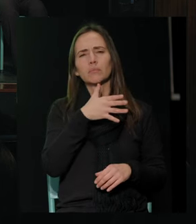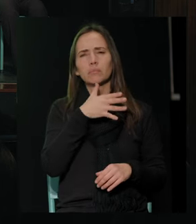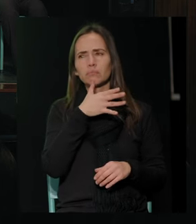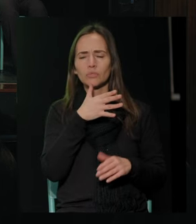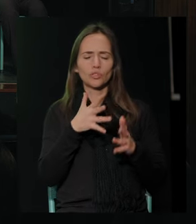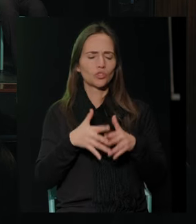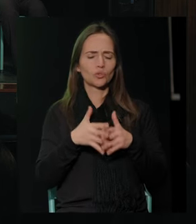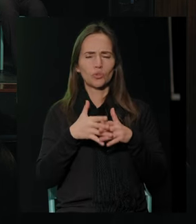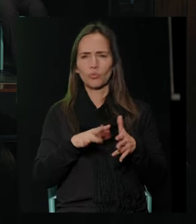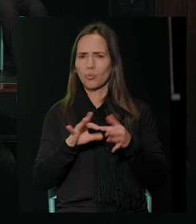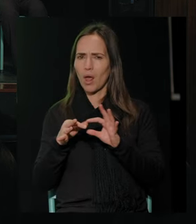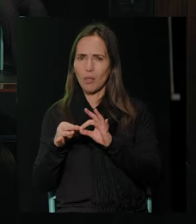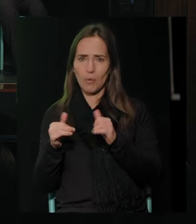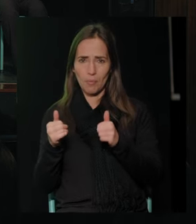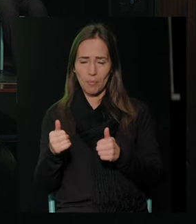bem estruturado,